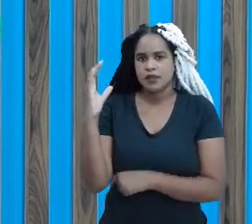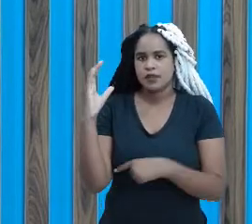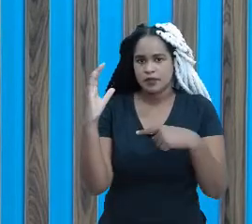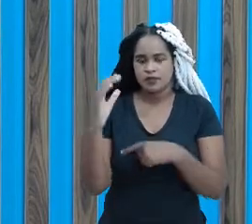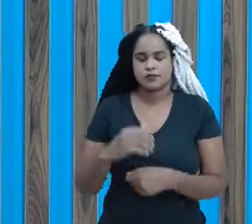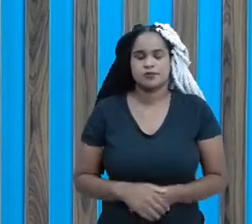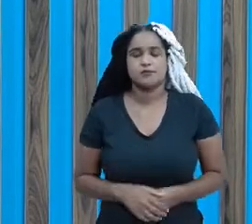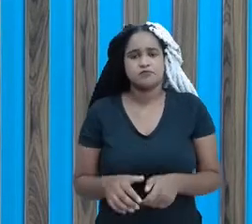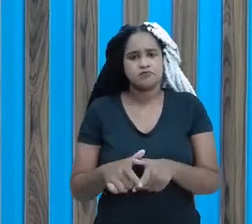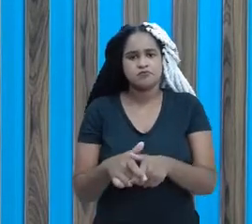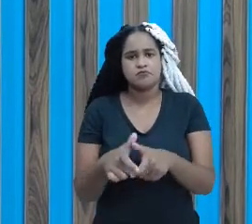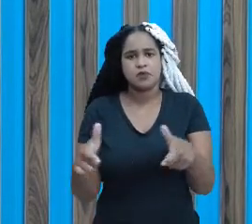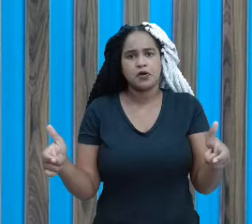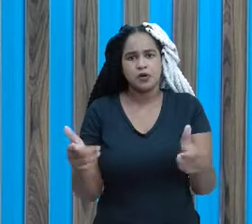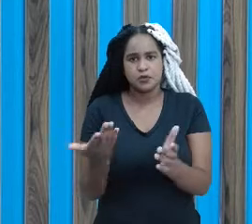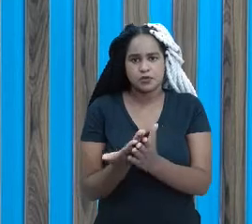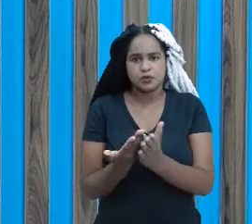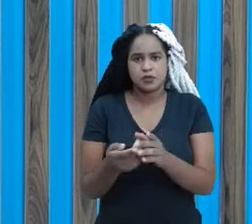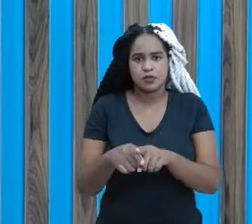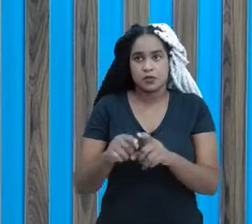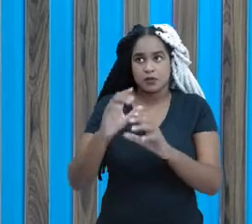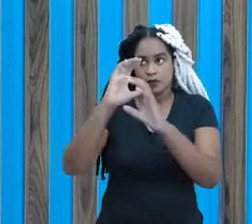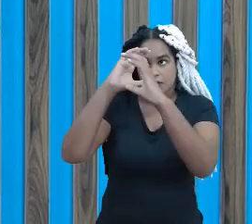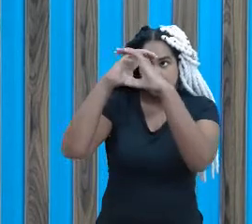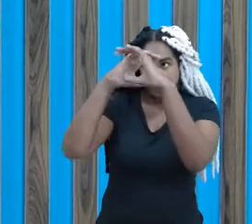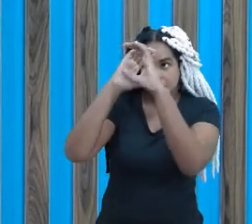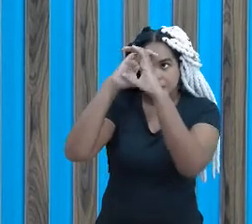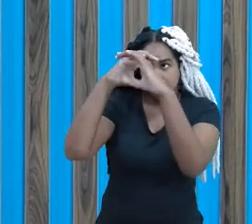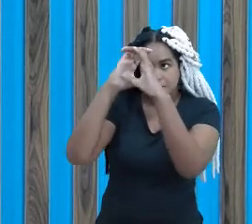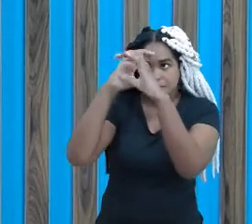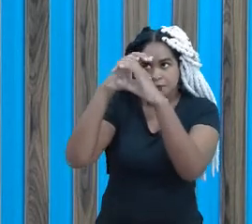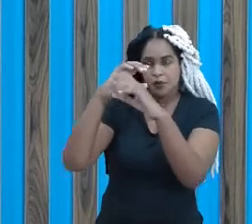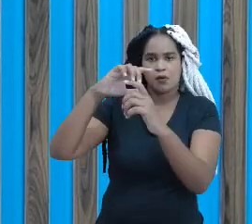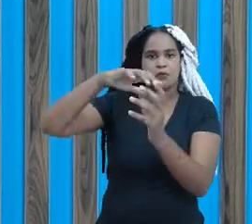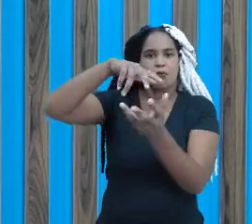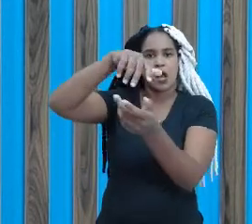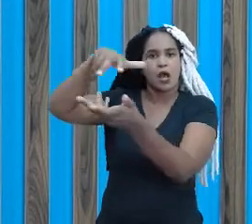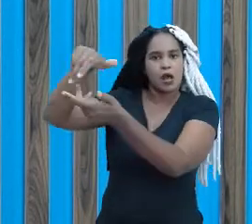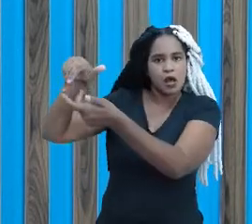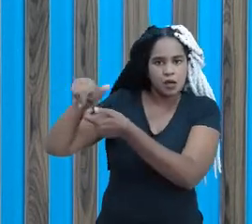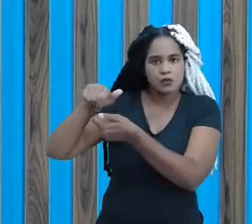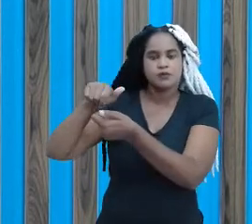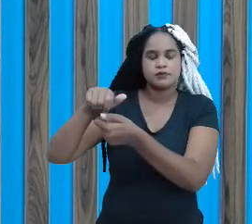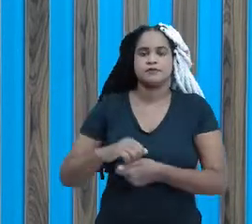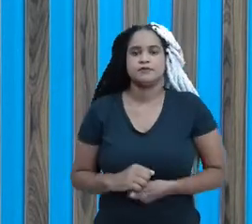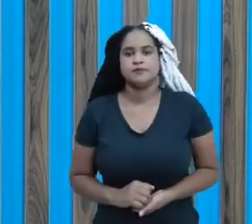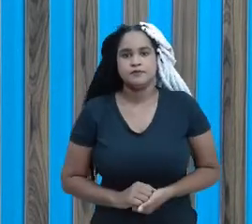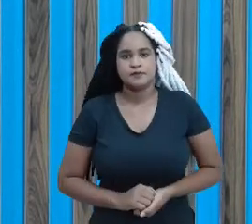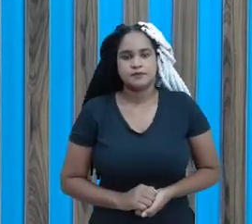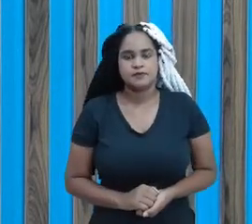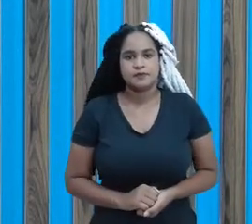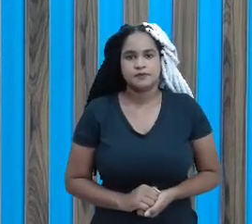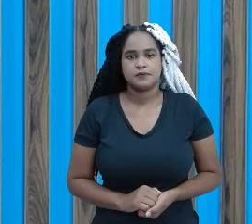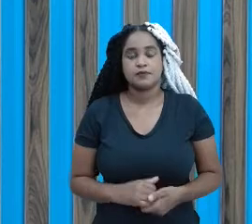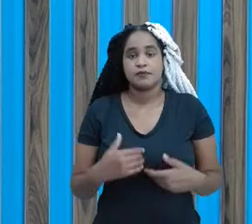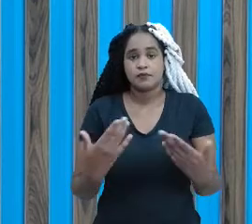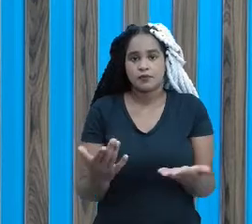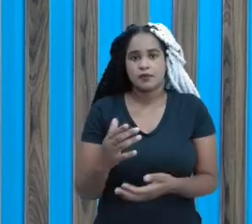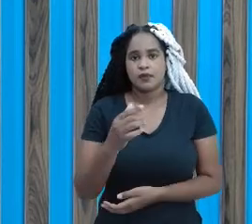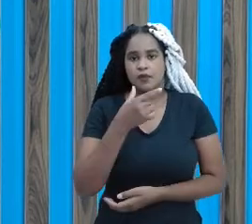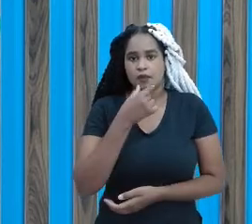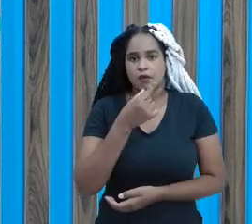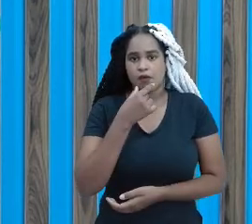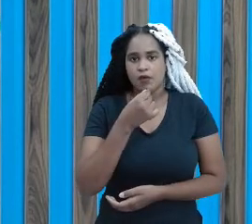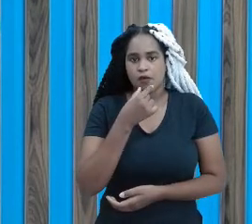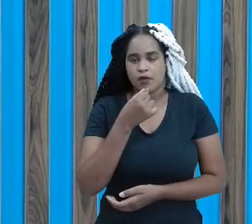maioria deles estudava muito astronomia, né? Os astros, né? Os planetas. Então, esse Isaac Newton,